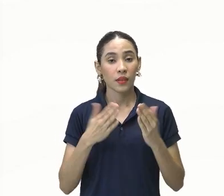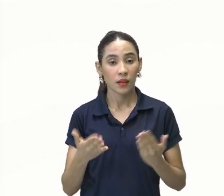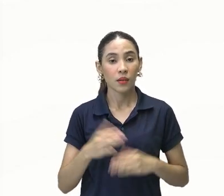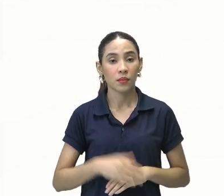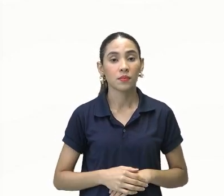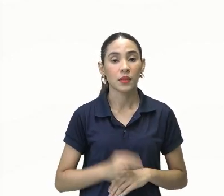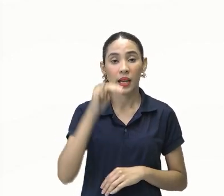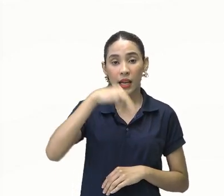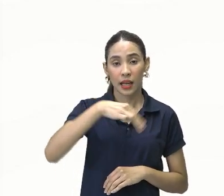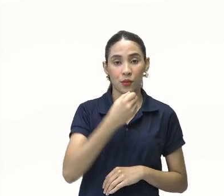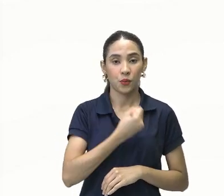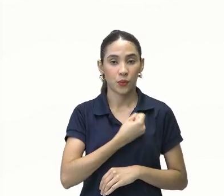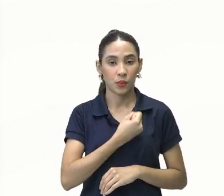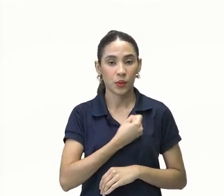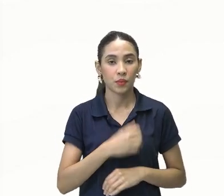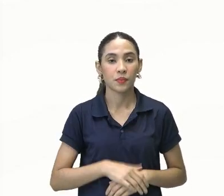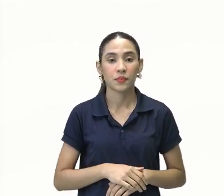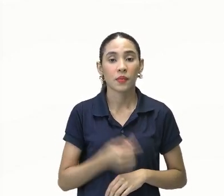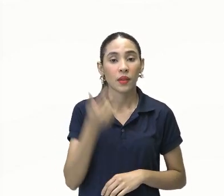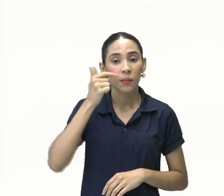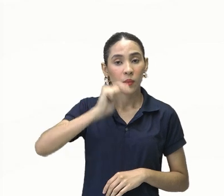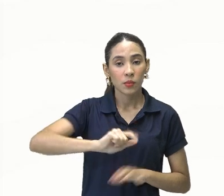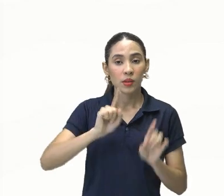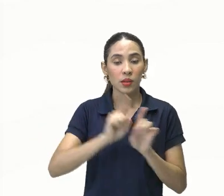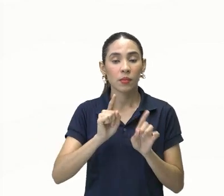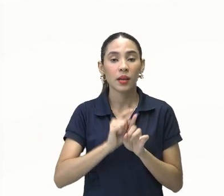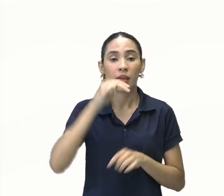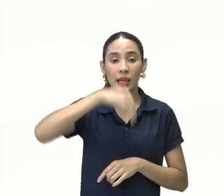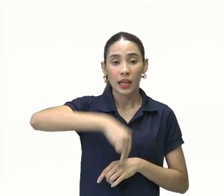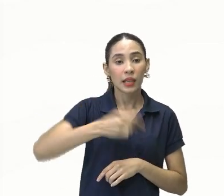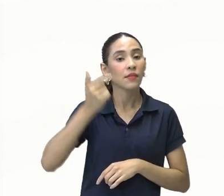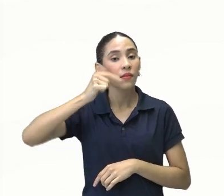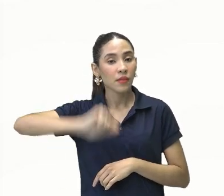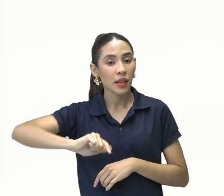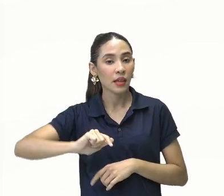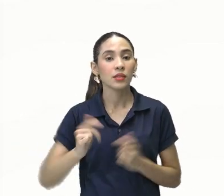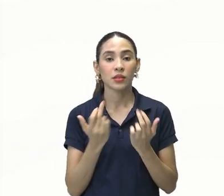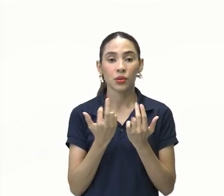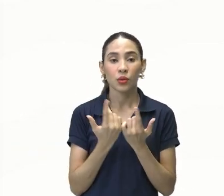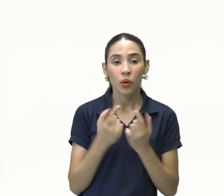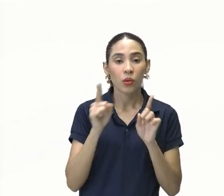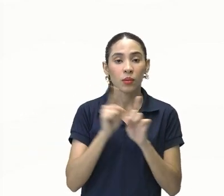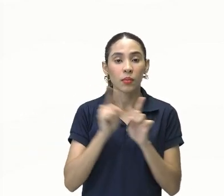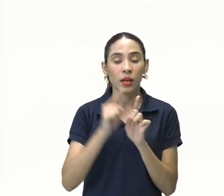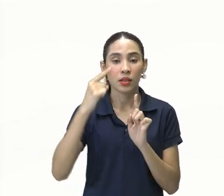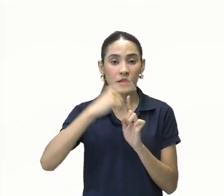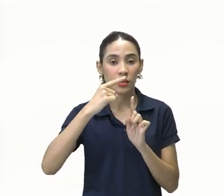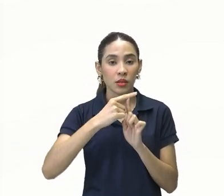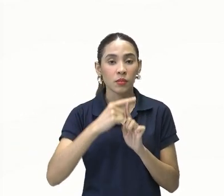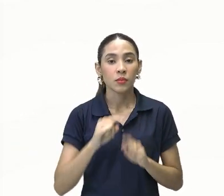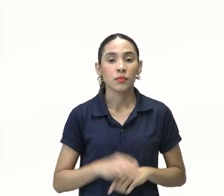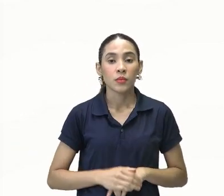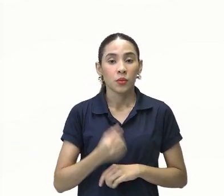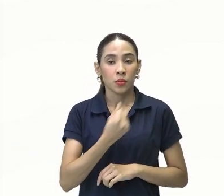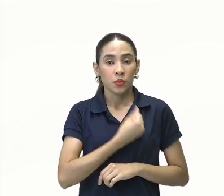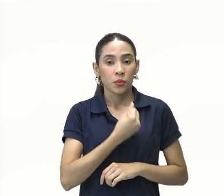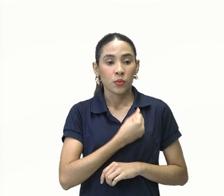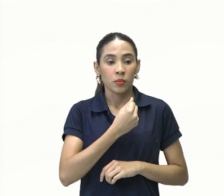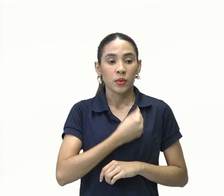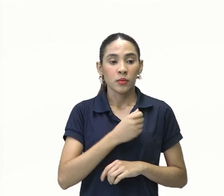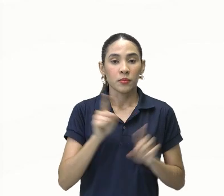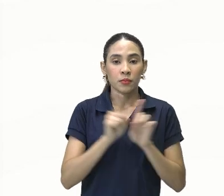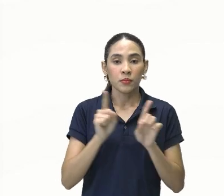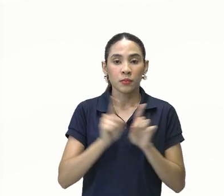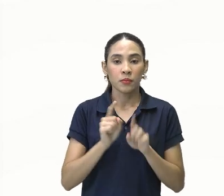Portanto, com N elementos, repetiríamos N vezes o mesmo modo com que